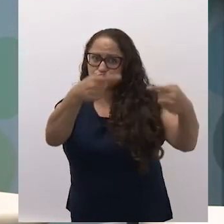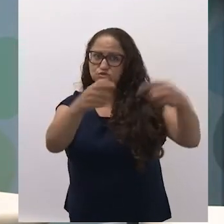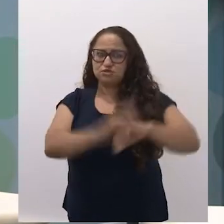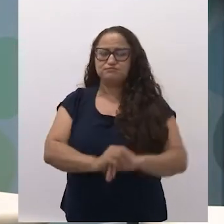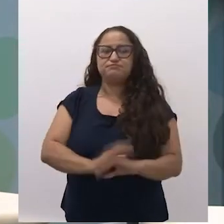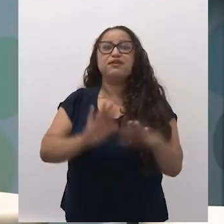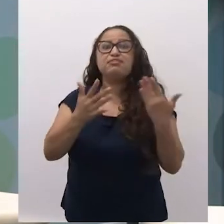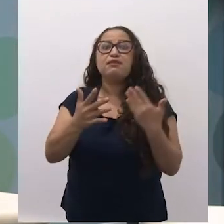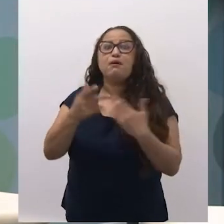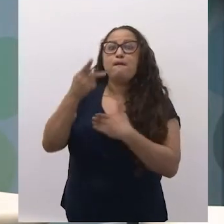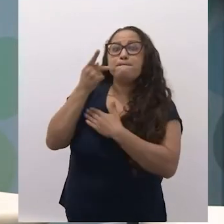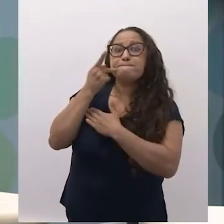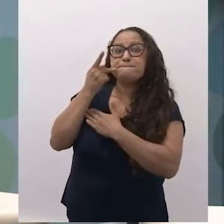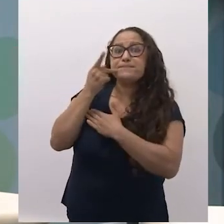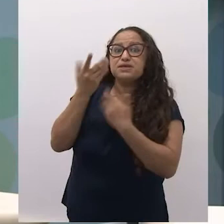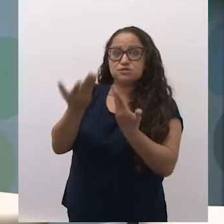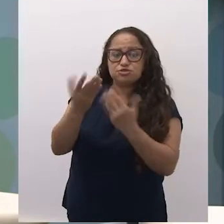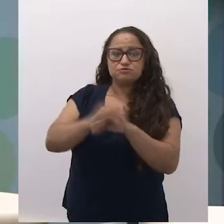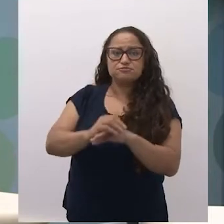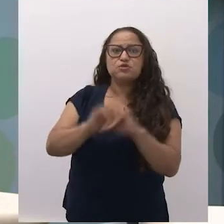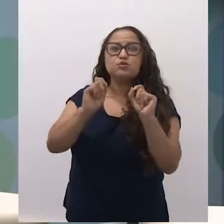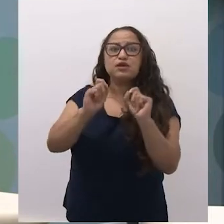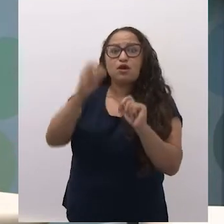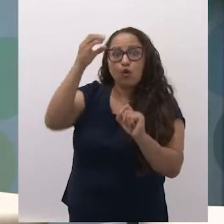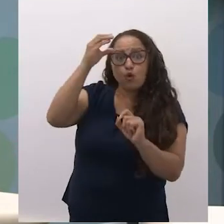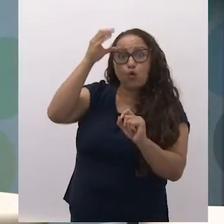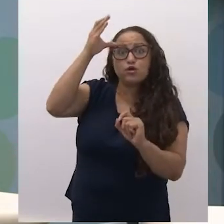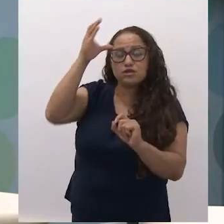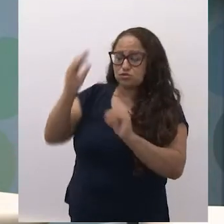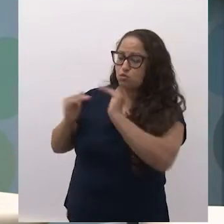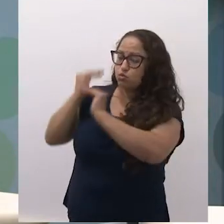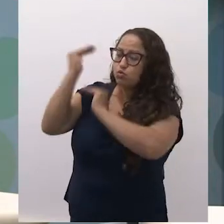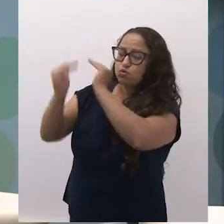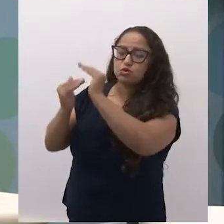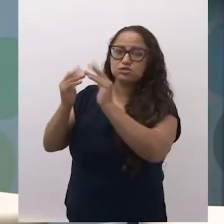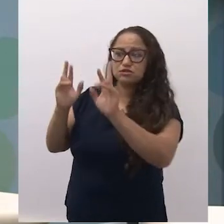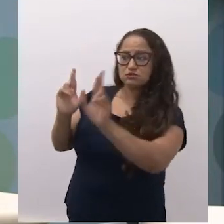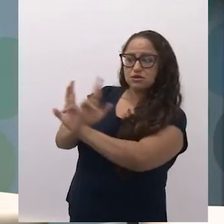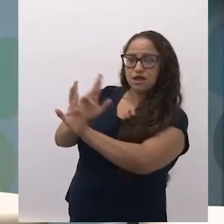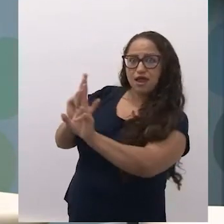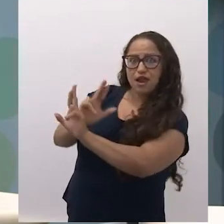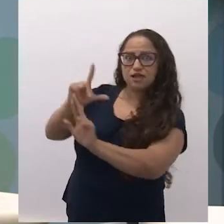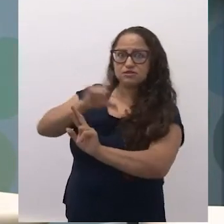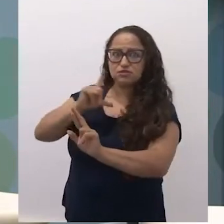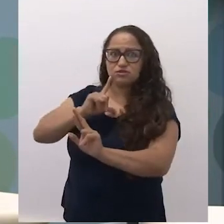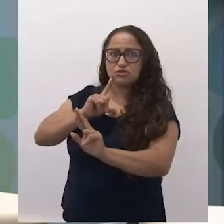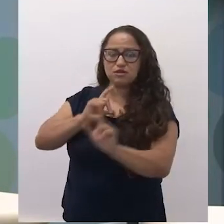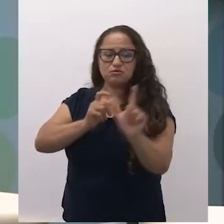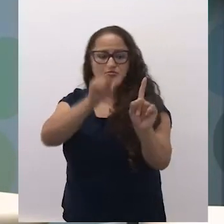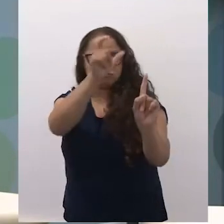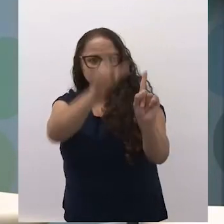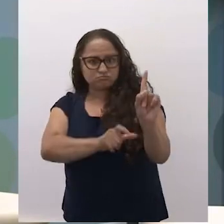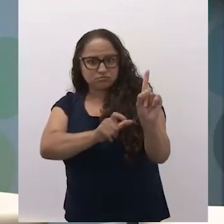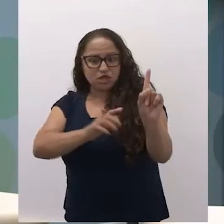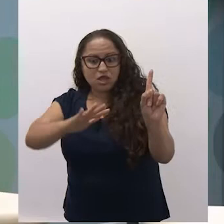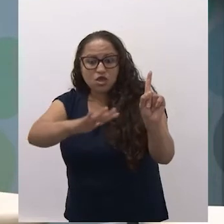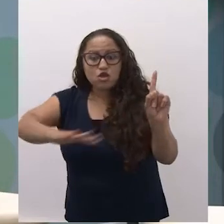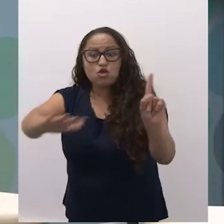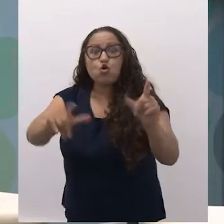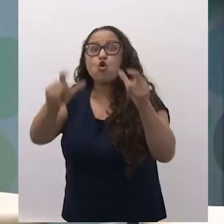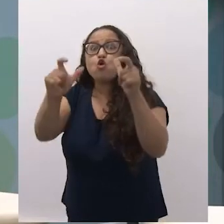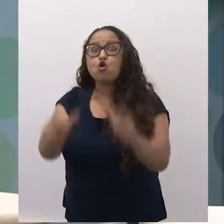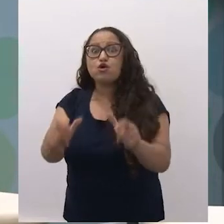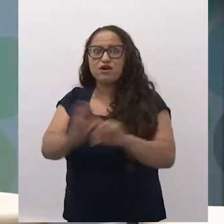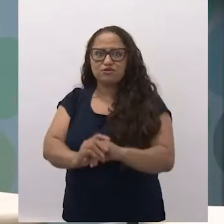Piaget. Para Piaget, o conhecimento é um processo de interação entre o sujeito e o meio físico. O